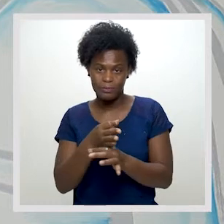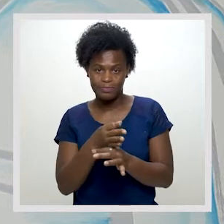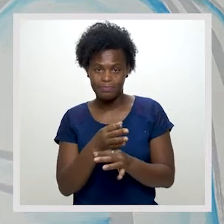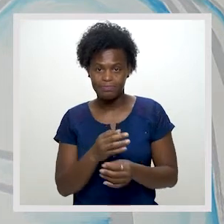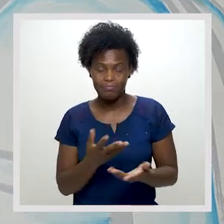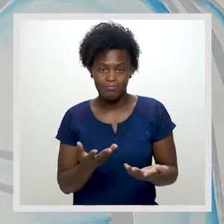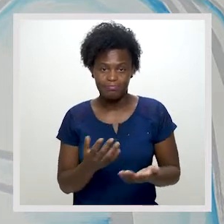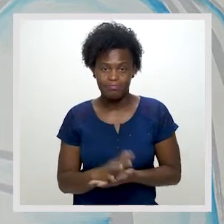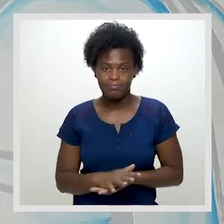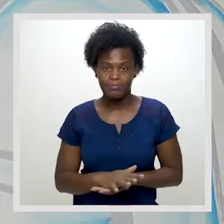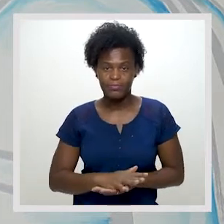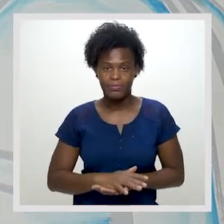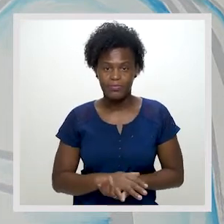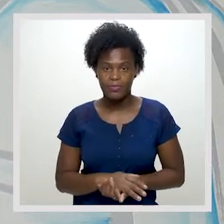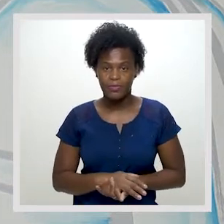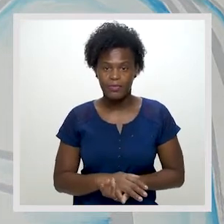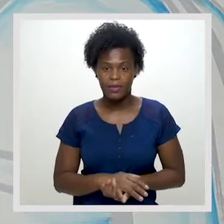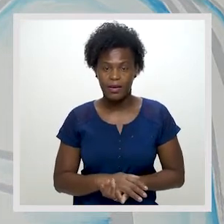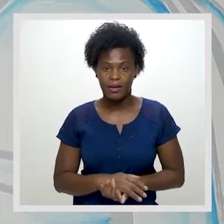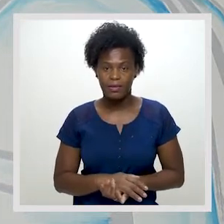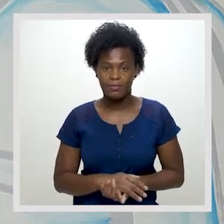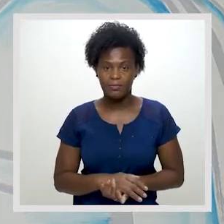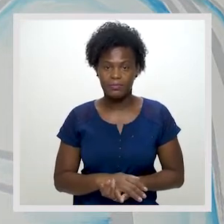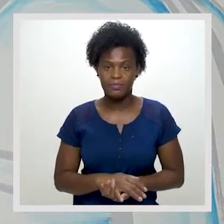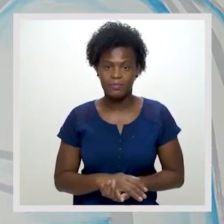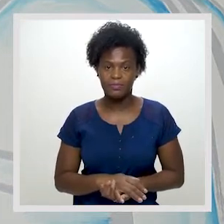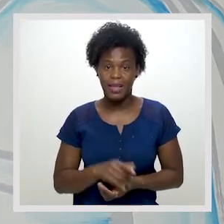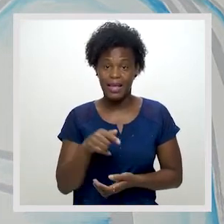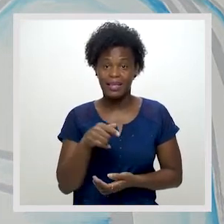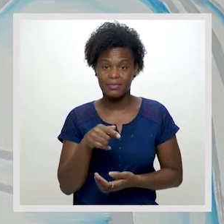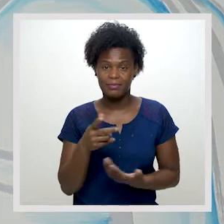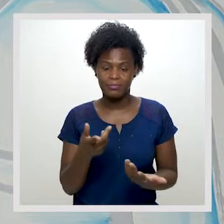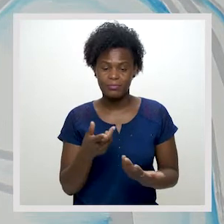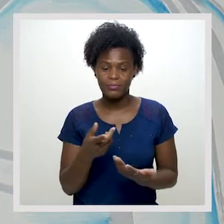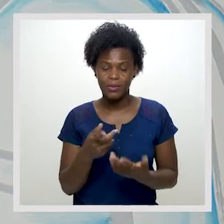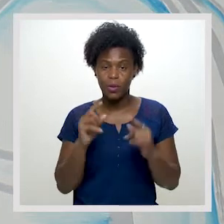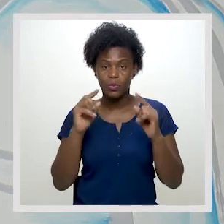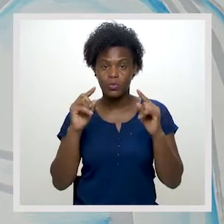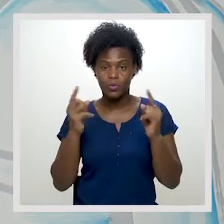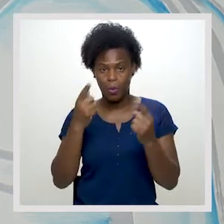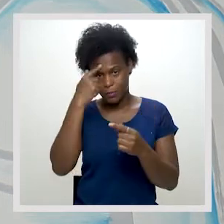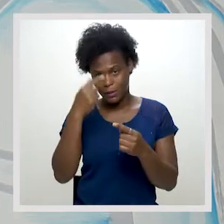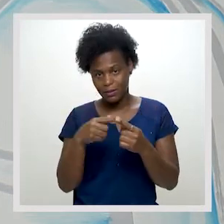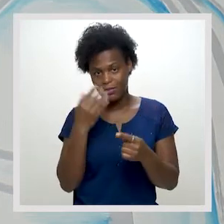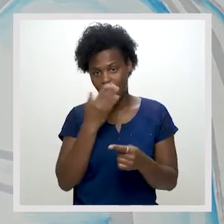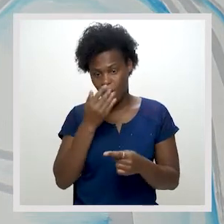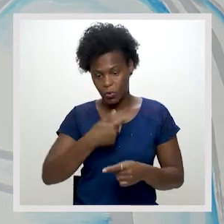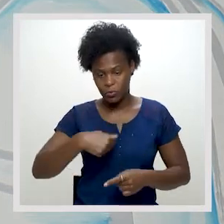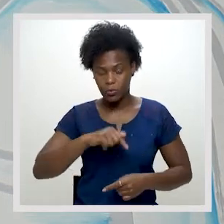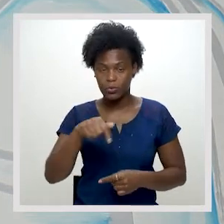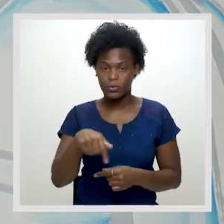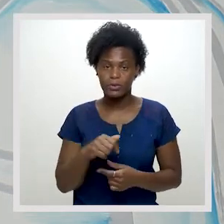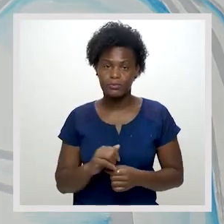dita. Este é o epicentro ou o objetivo da nossa aula de